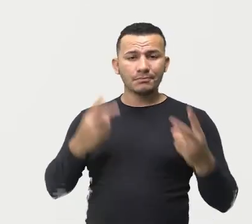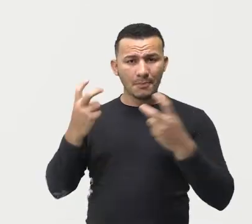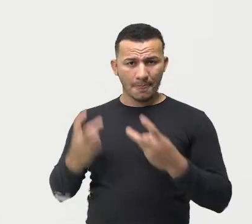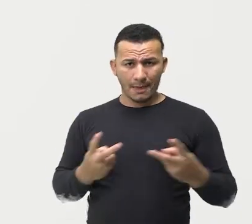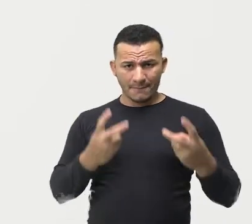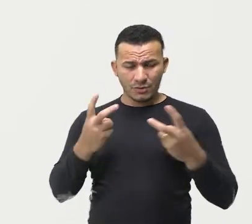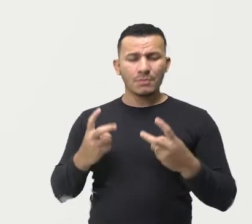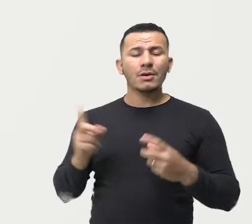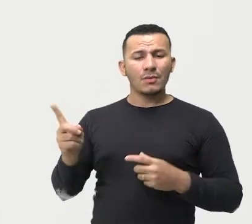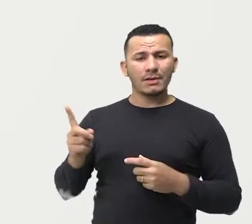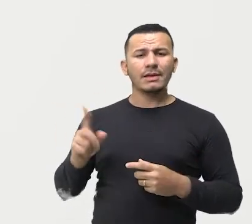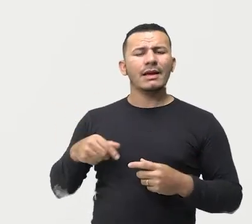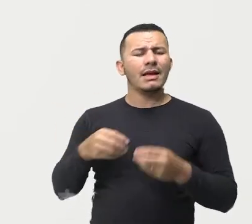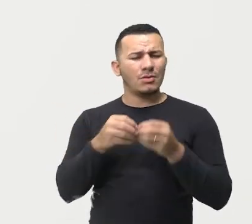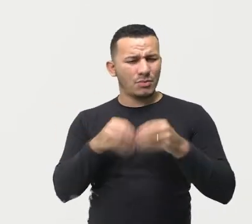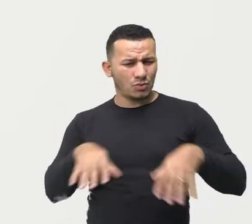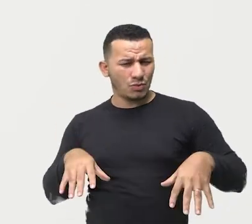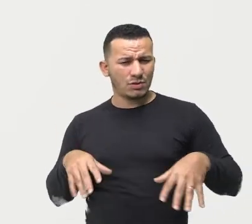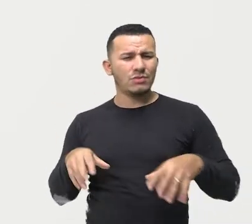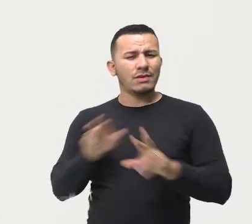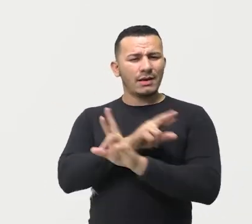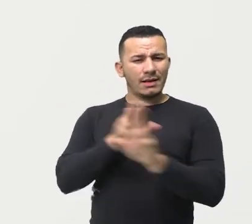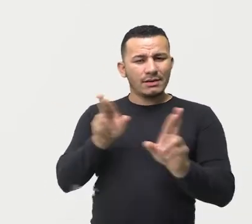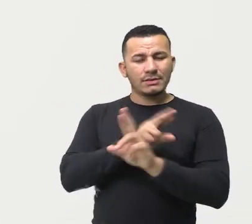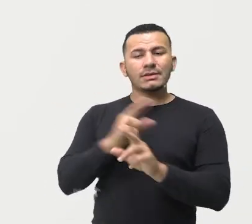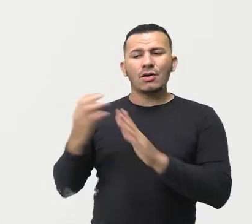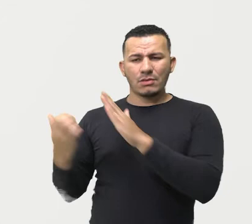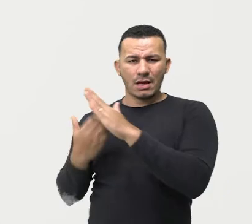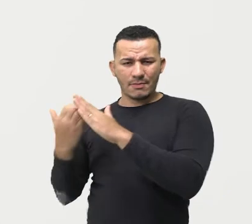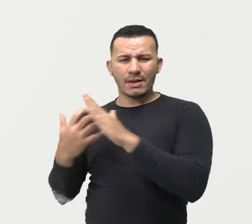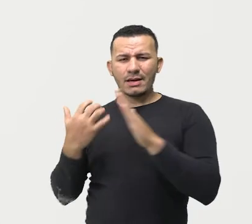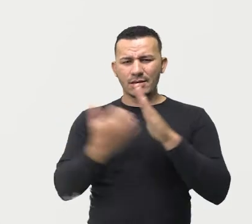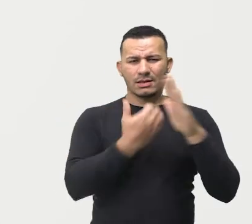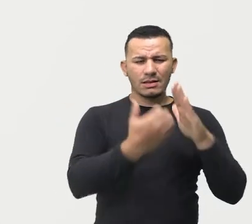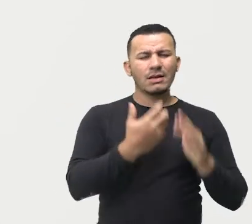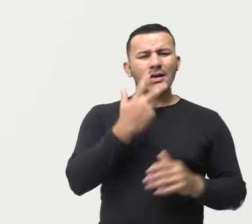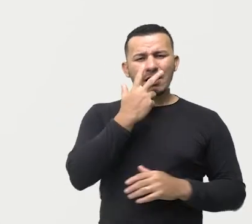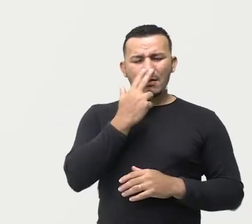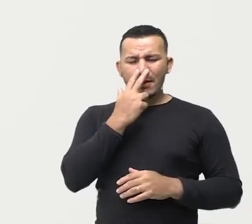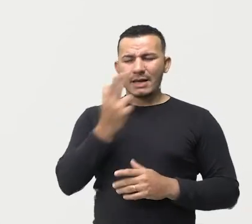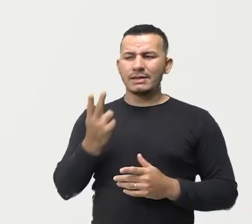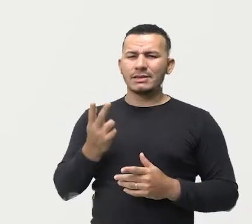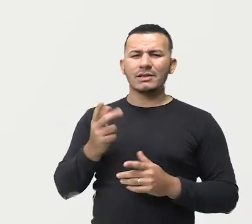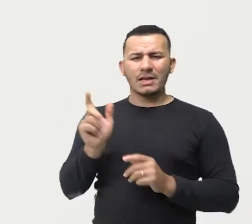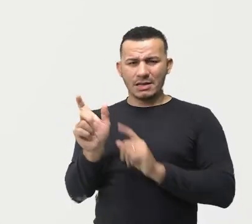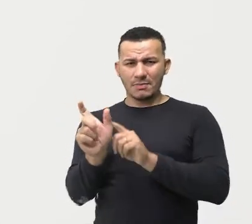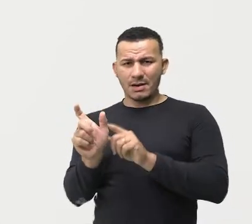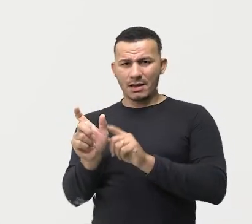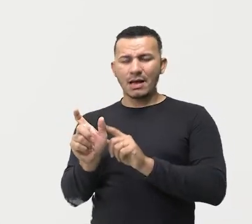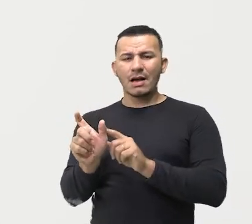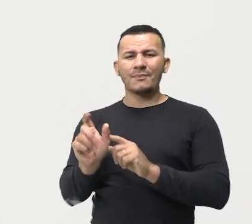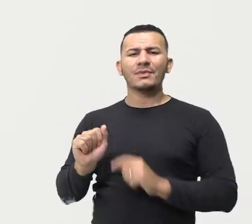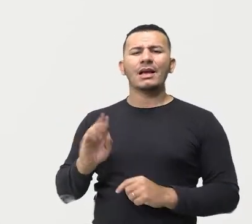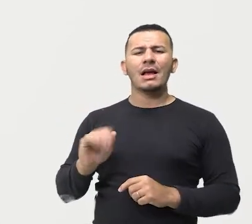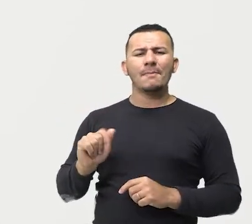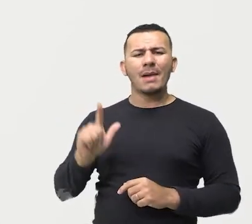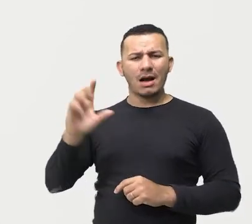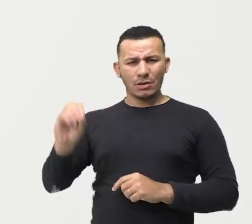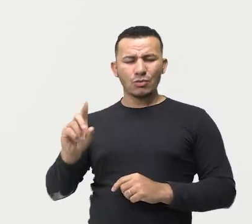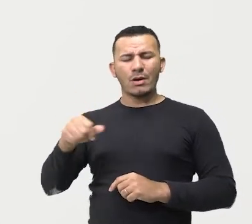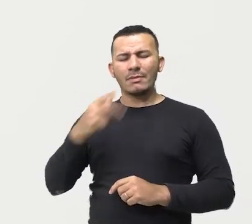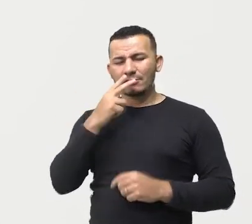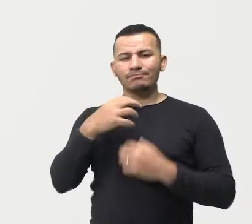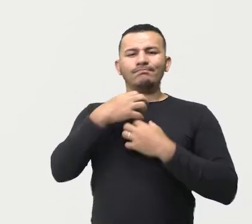essa ideia do considerável Abalo percebe que o considerável traz um tom até dramático um tom mais forte